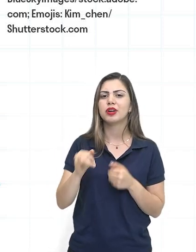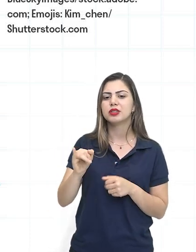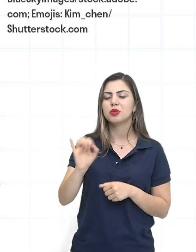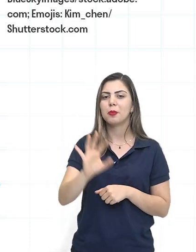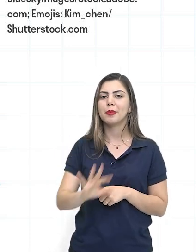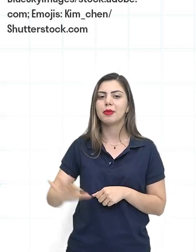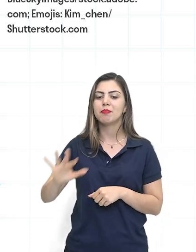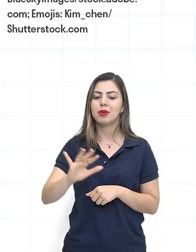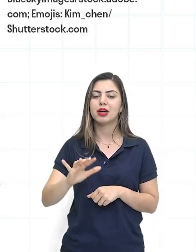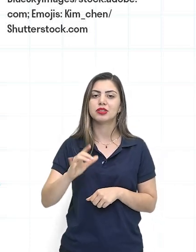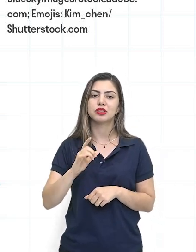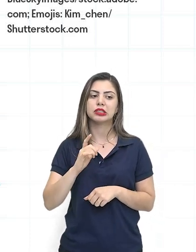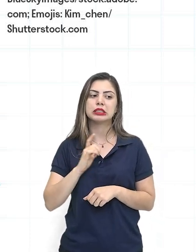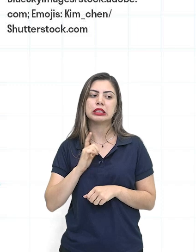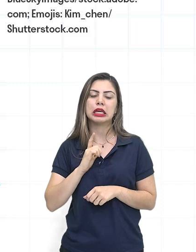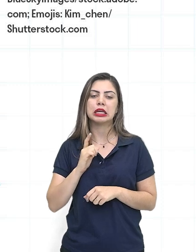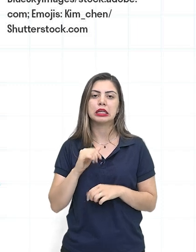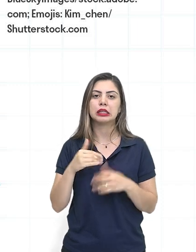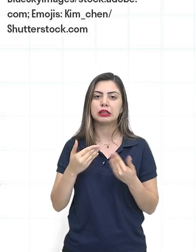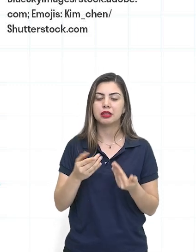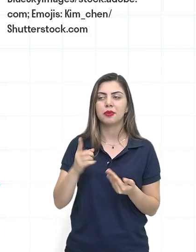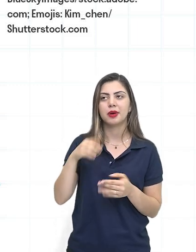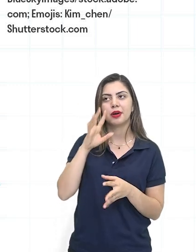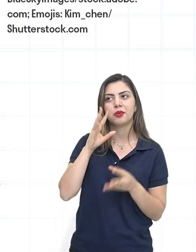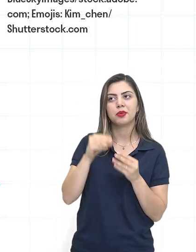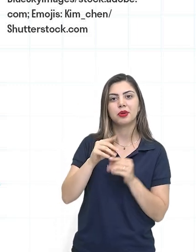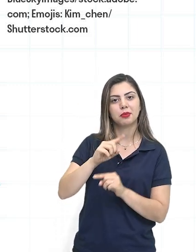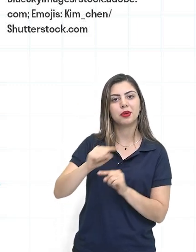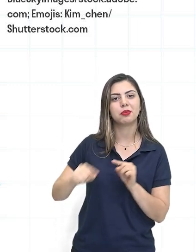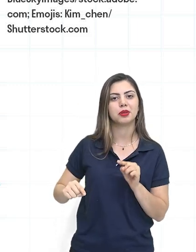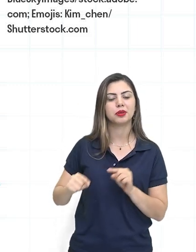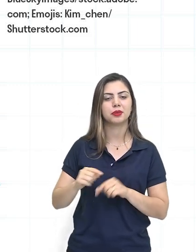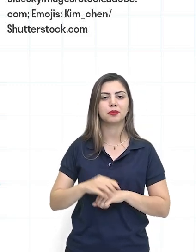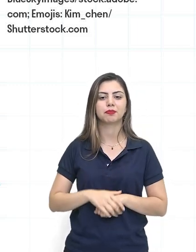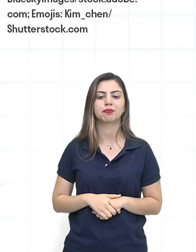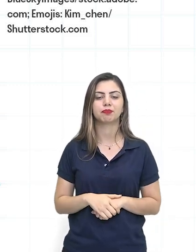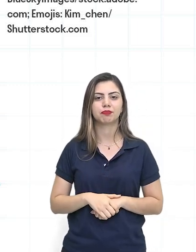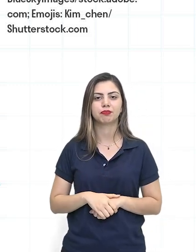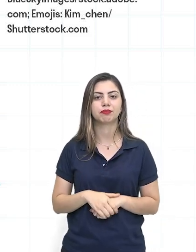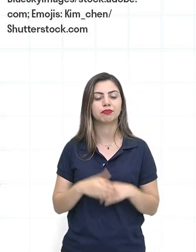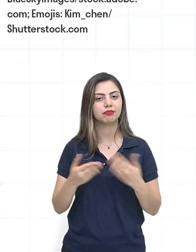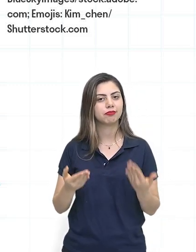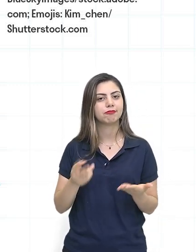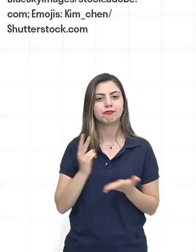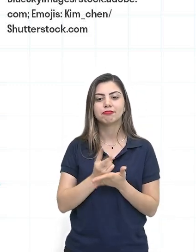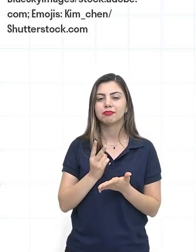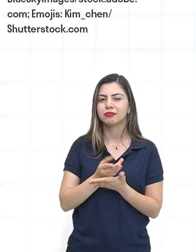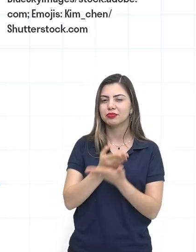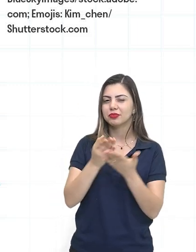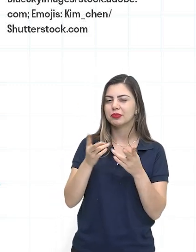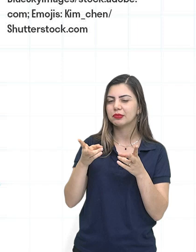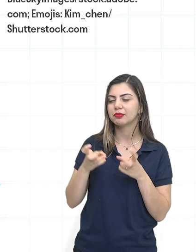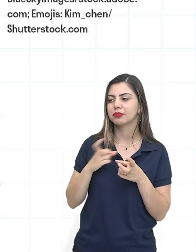utilizado em uma determinada localidade, certo? Então, sempre que vocês observarem um